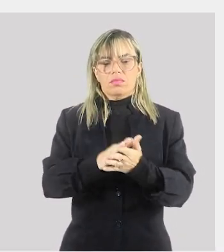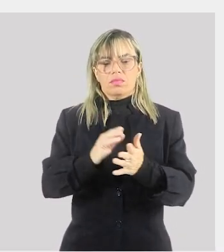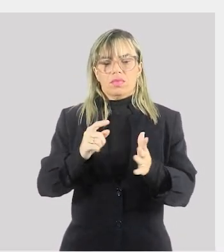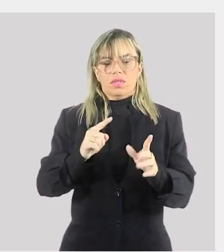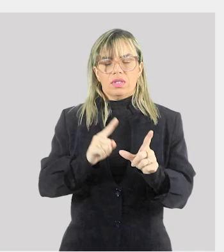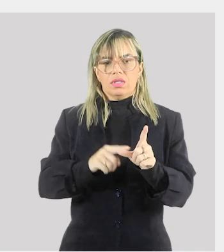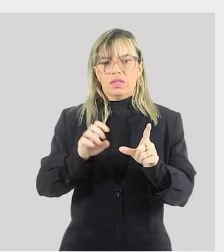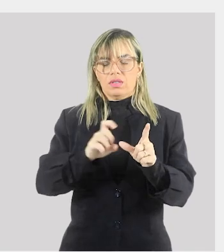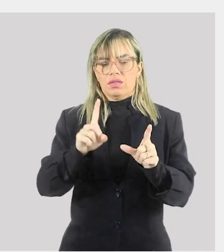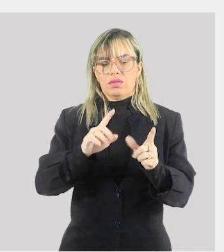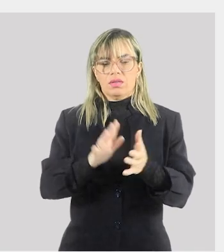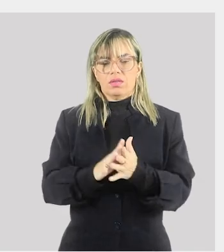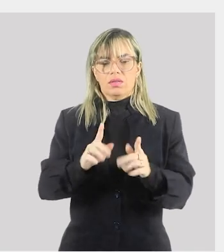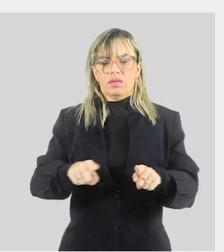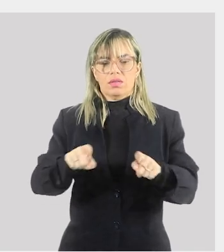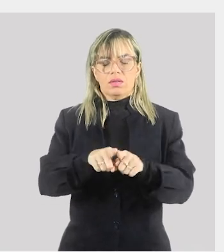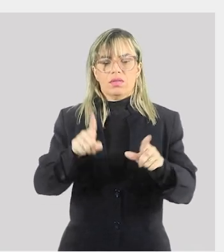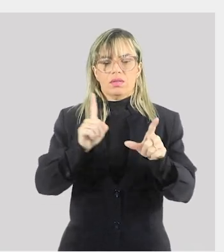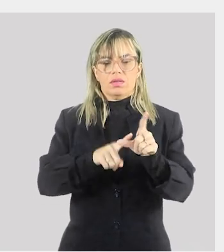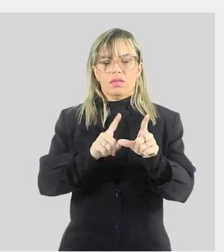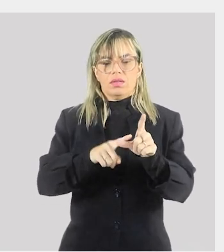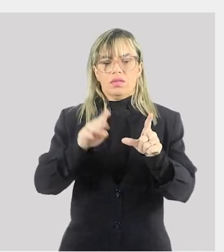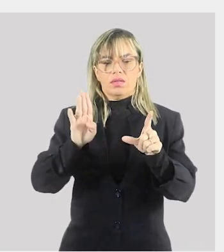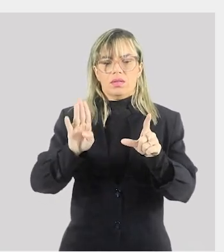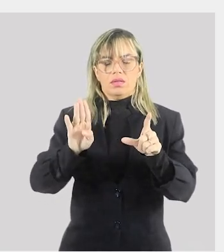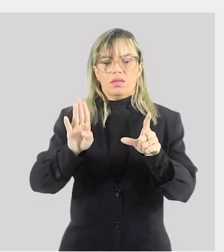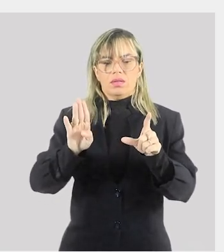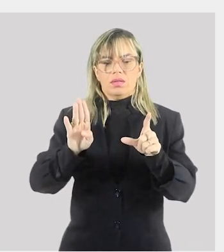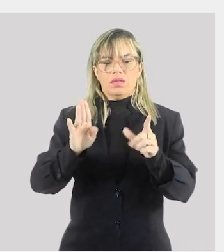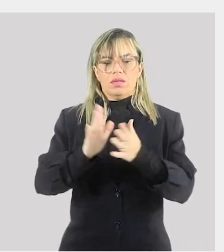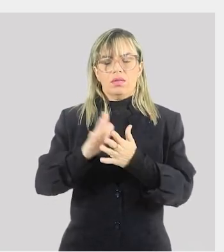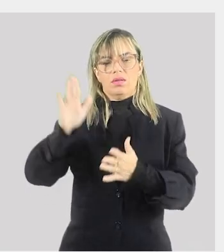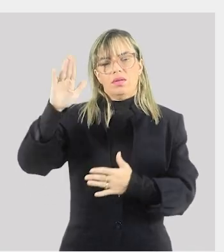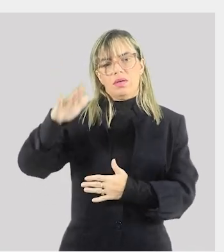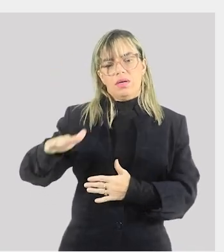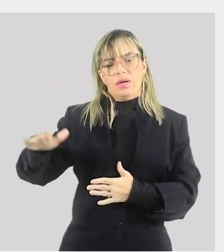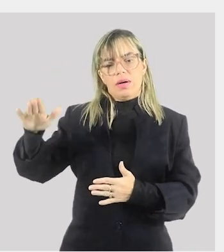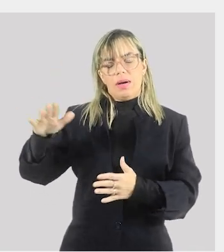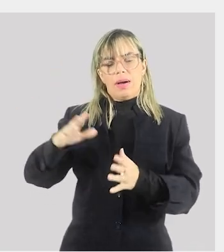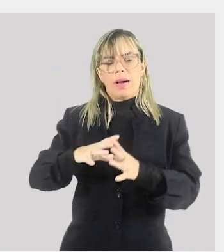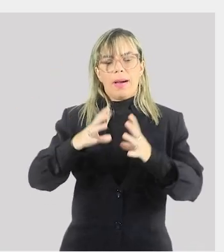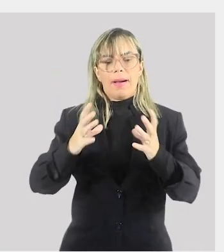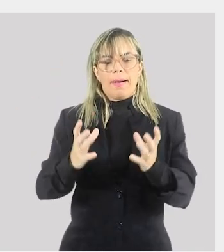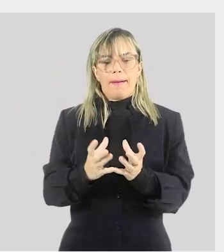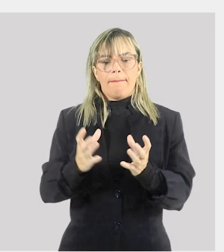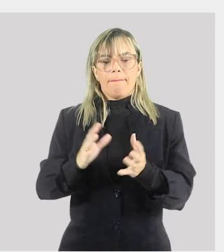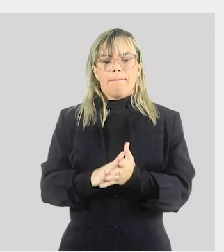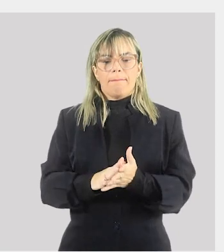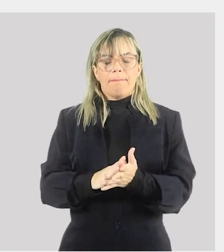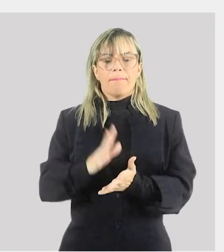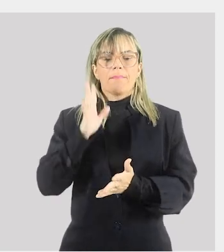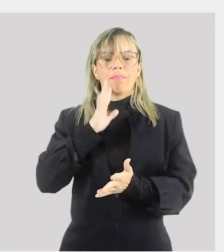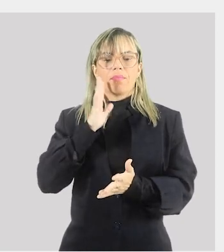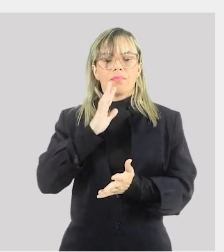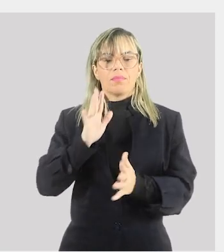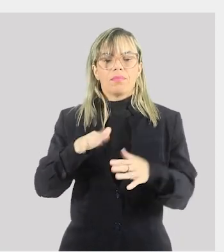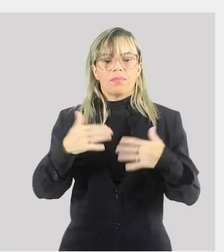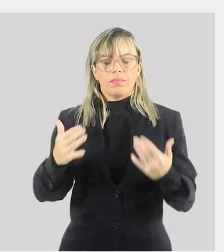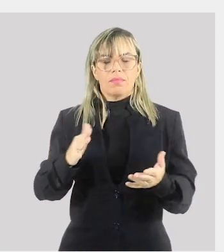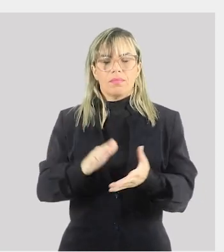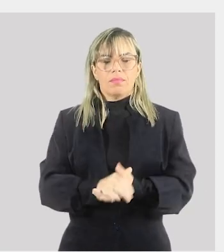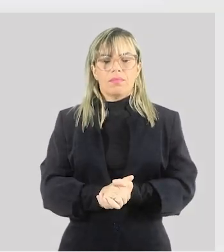letra B. B de baixinho, B de bola, né? Beleza? Show de